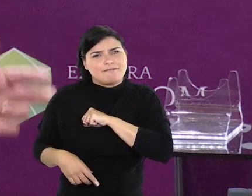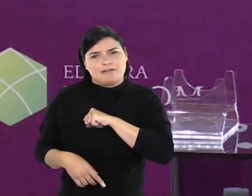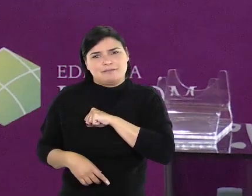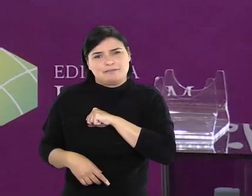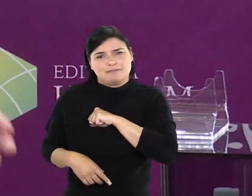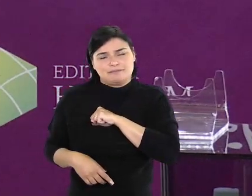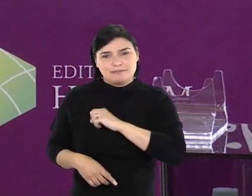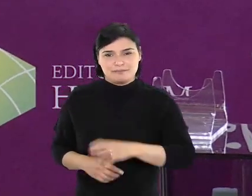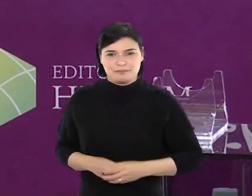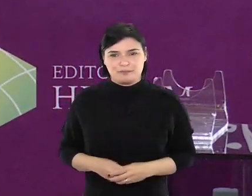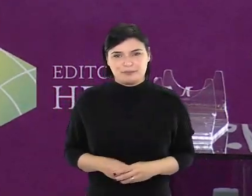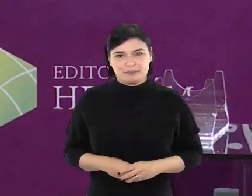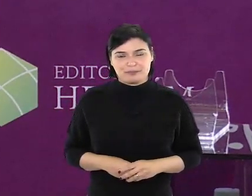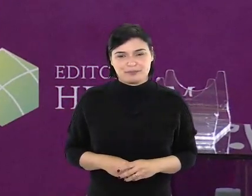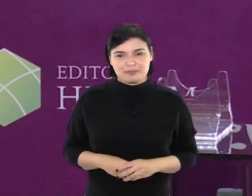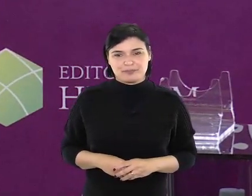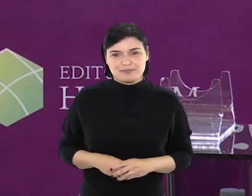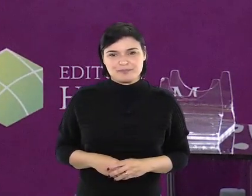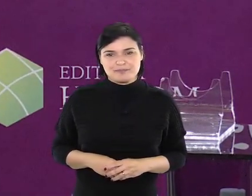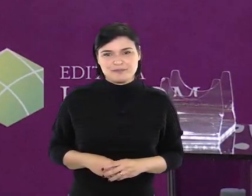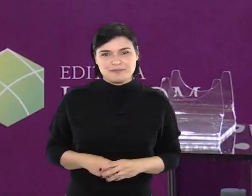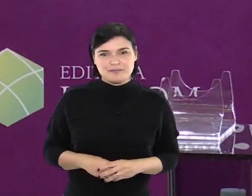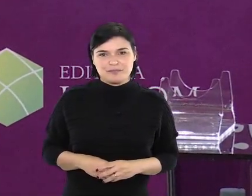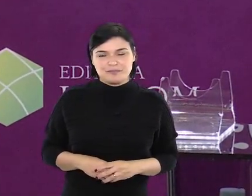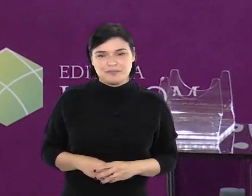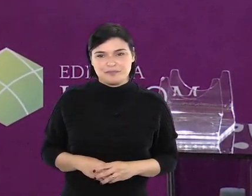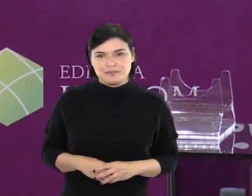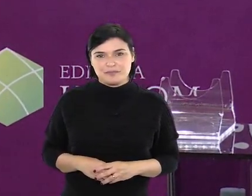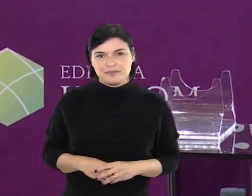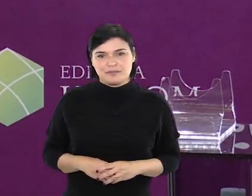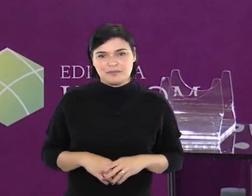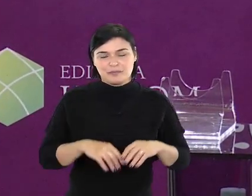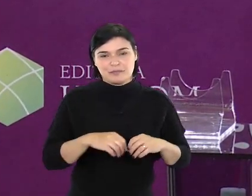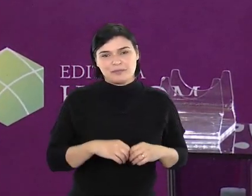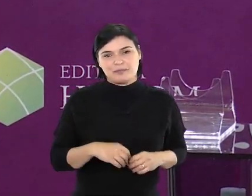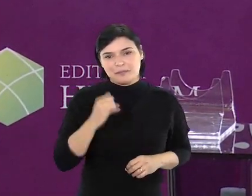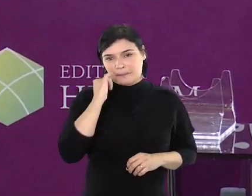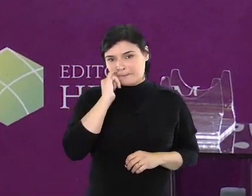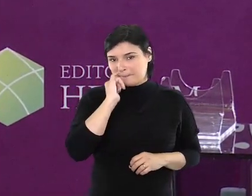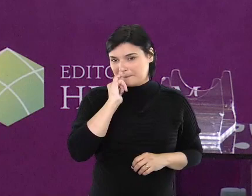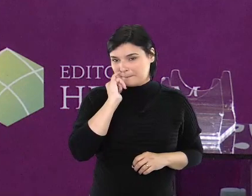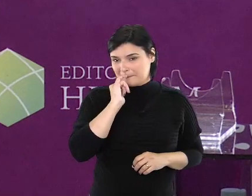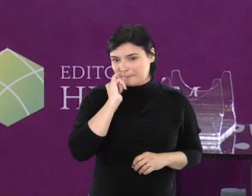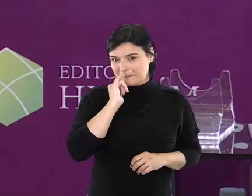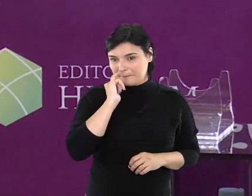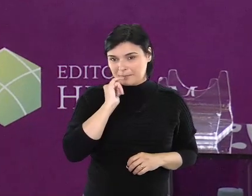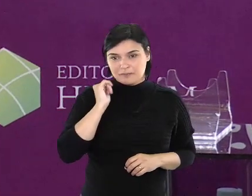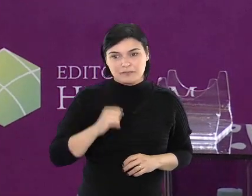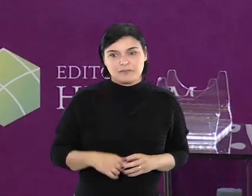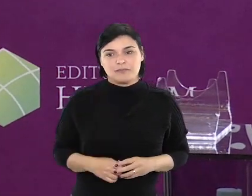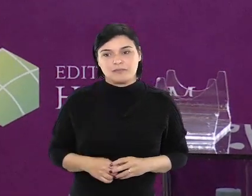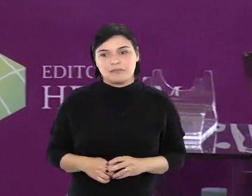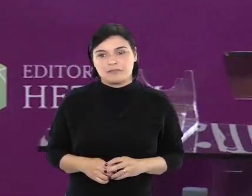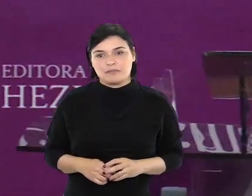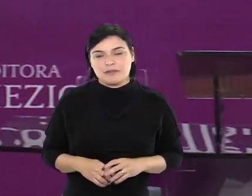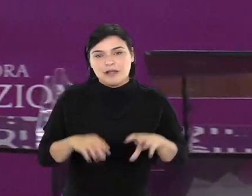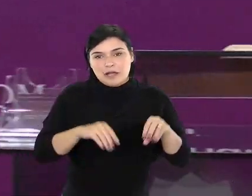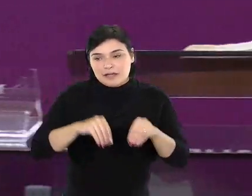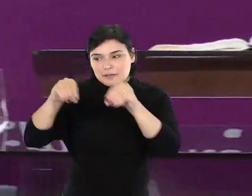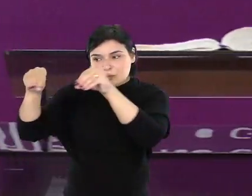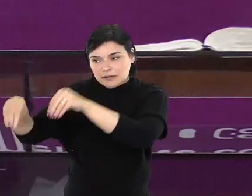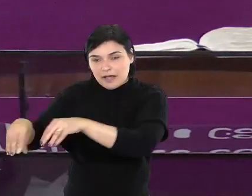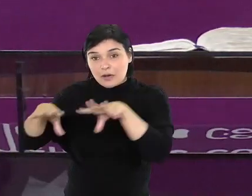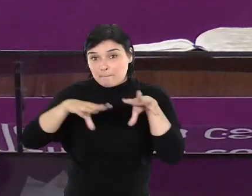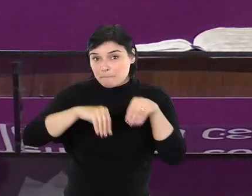foi o motorista eu ela e o ajudante na boleia paramos no